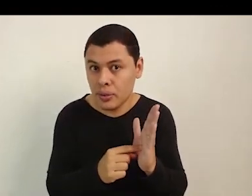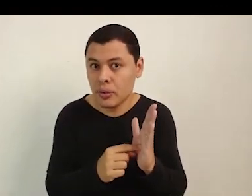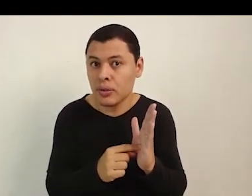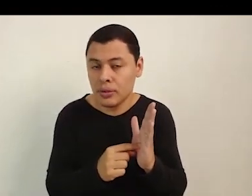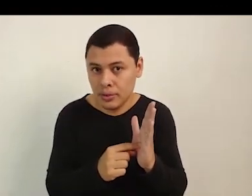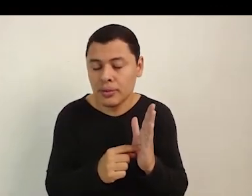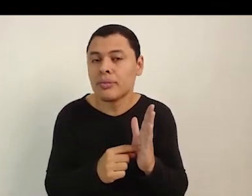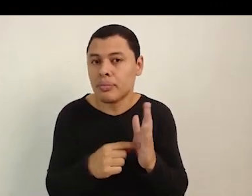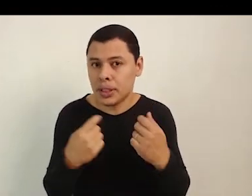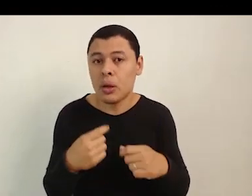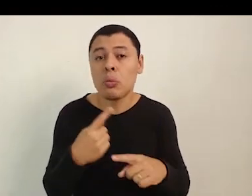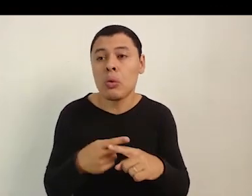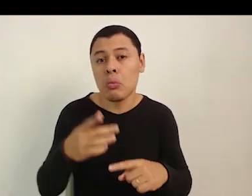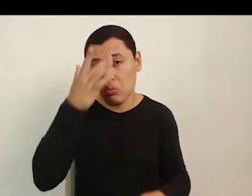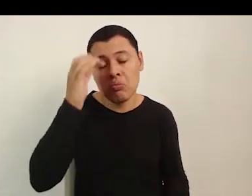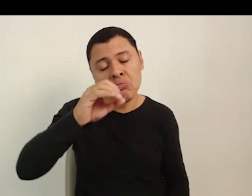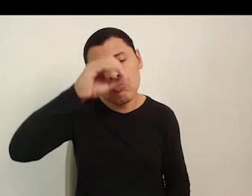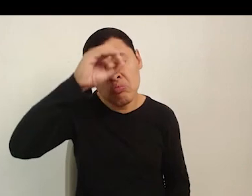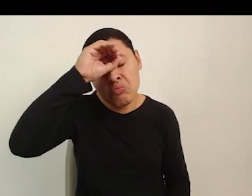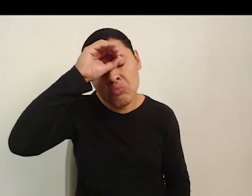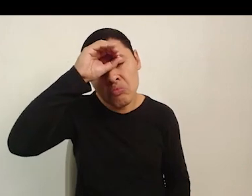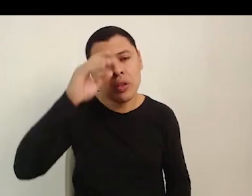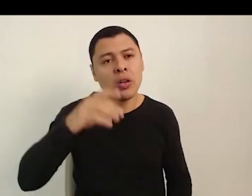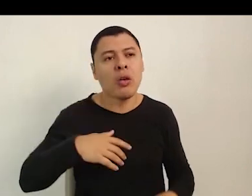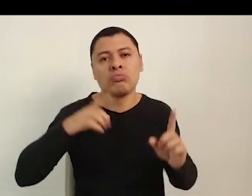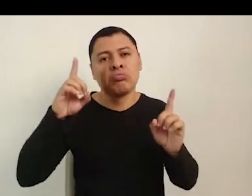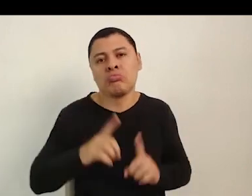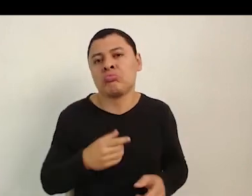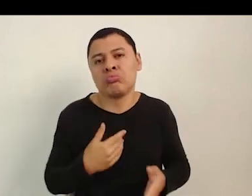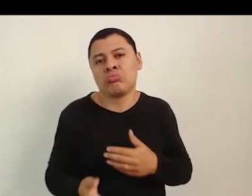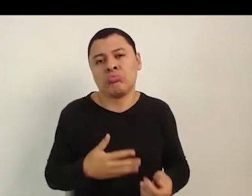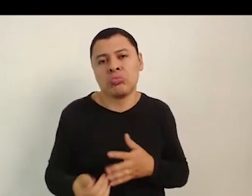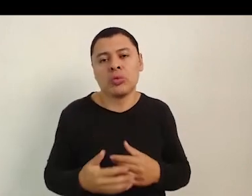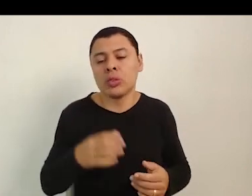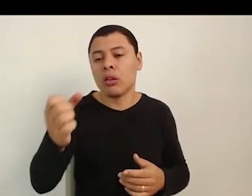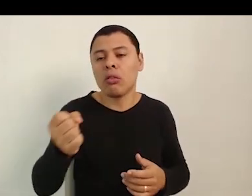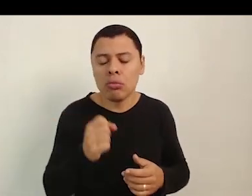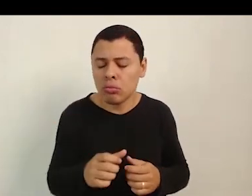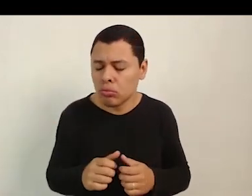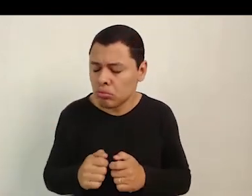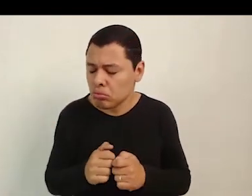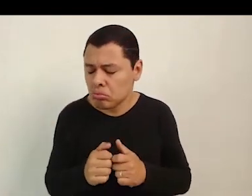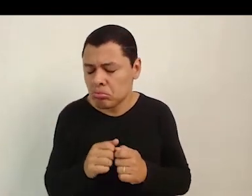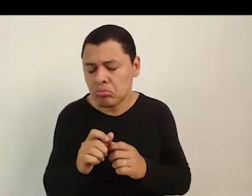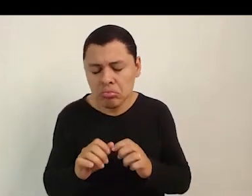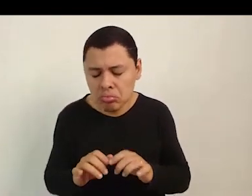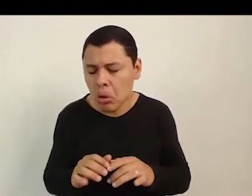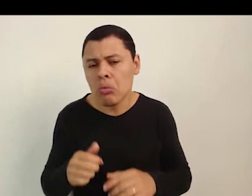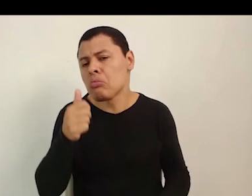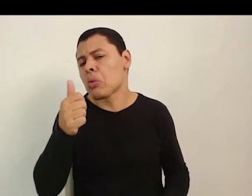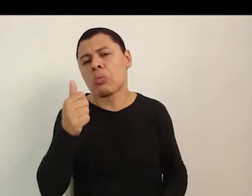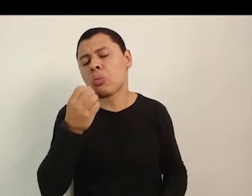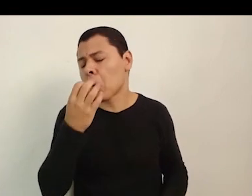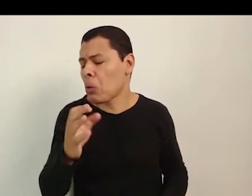de pegar uma pessoa com deficiência X qualquer, vamos dizer assim, para fazer o teste ali da sua interface, ela vai lá e fala que está